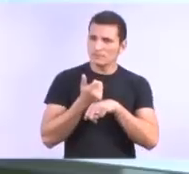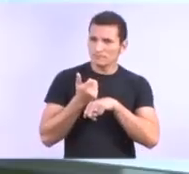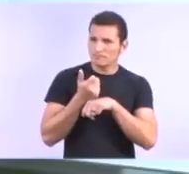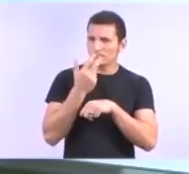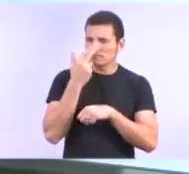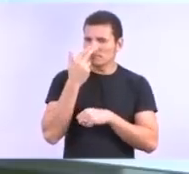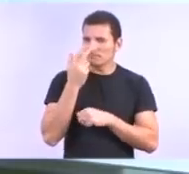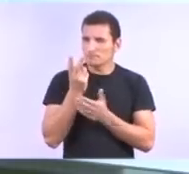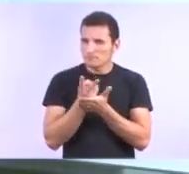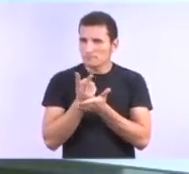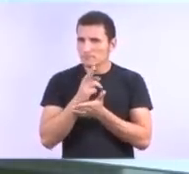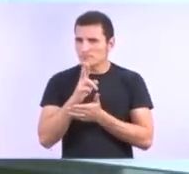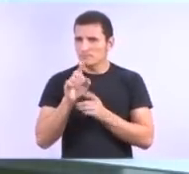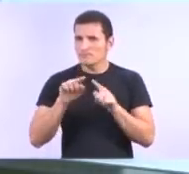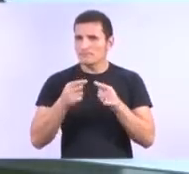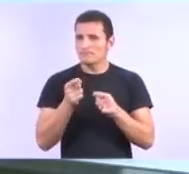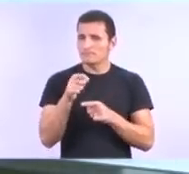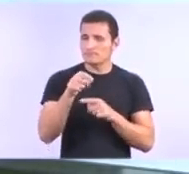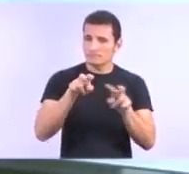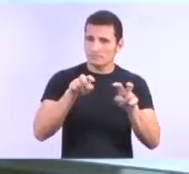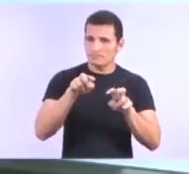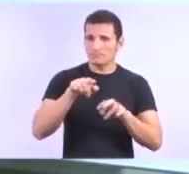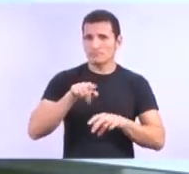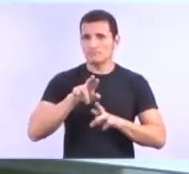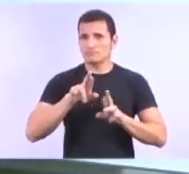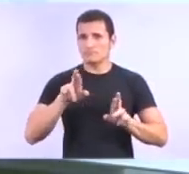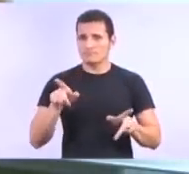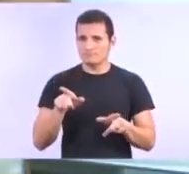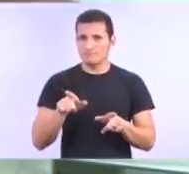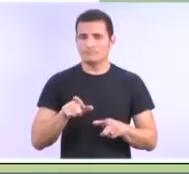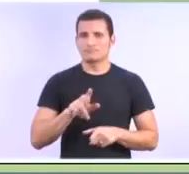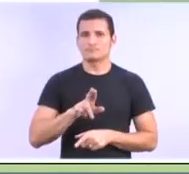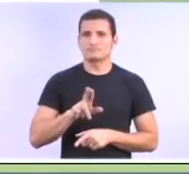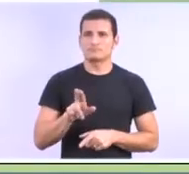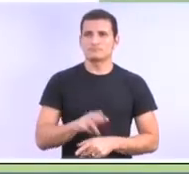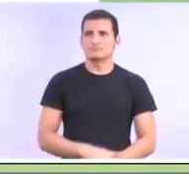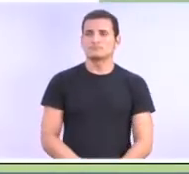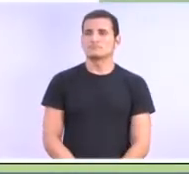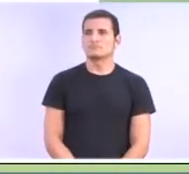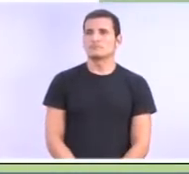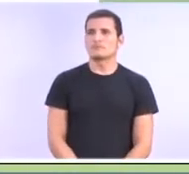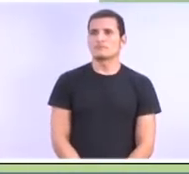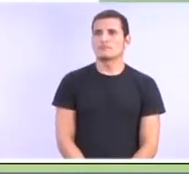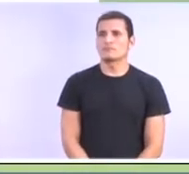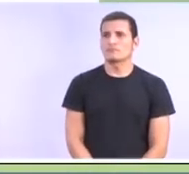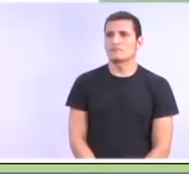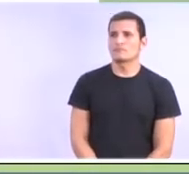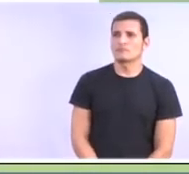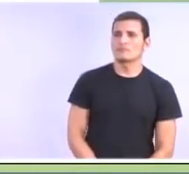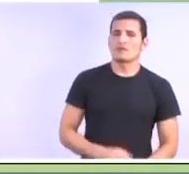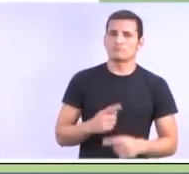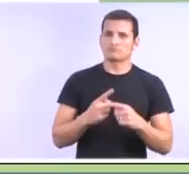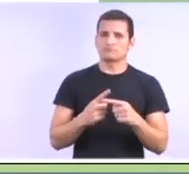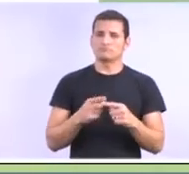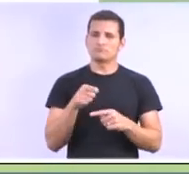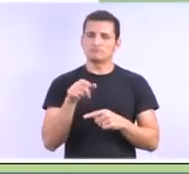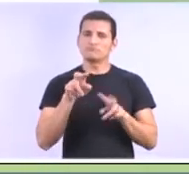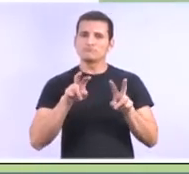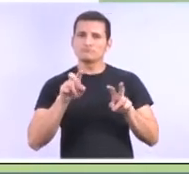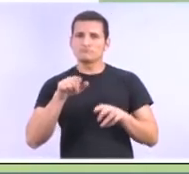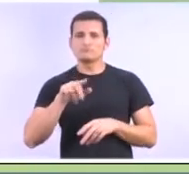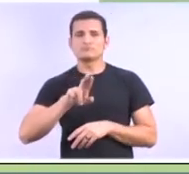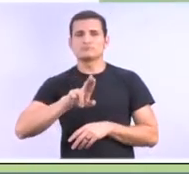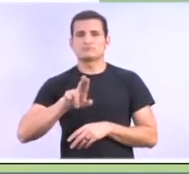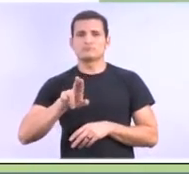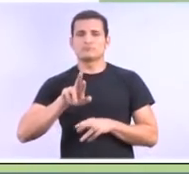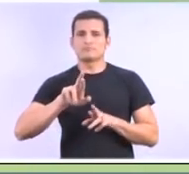computador são nomes diferentes. Sabe por quê? Olha ali, vamos voltar aqui. Por que para o computador são nomes diferentes?